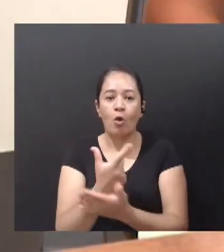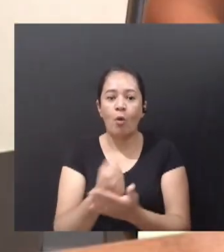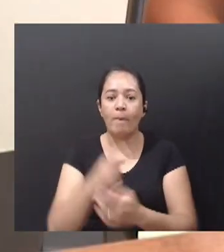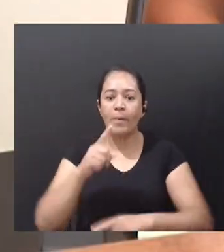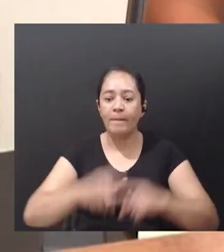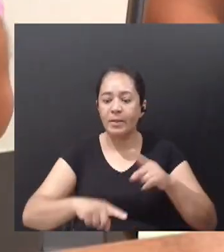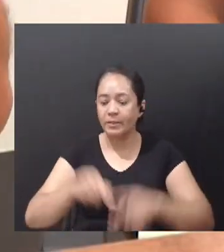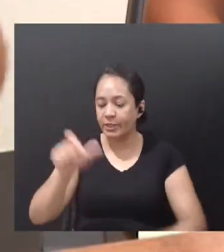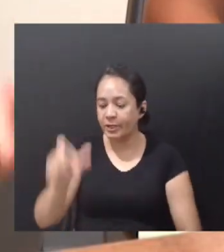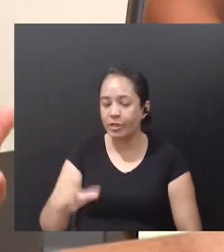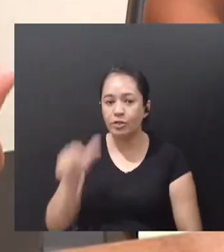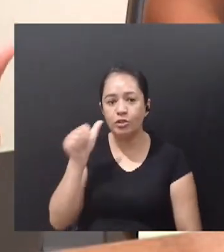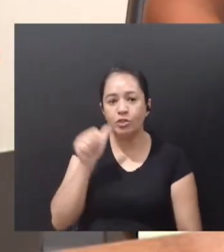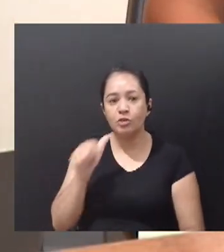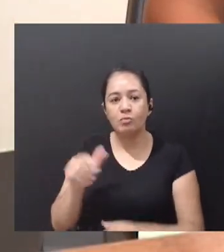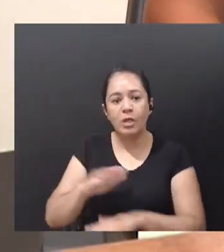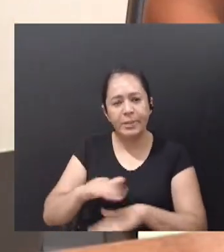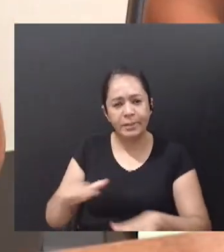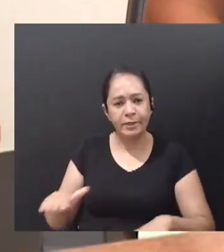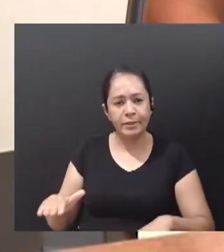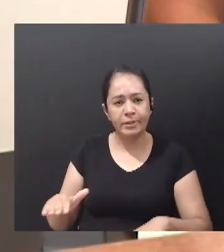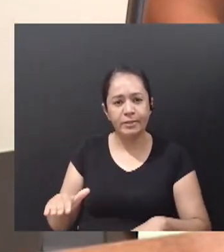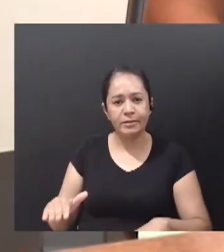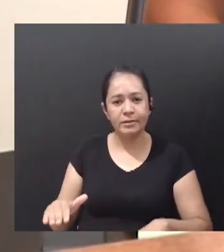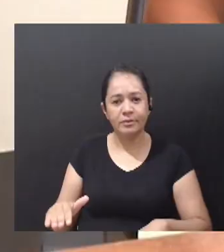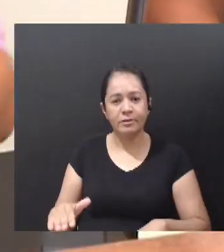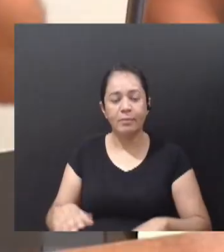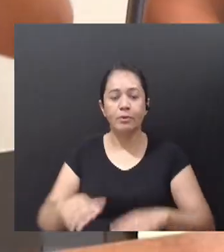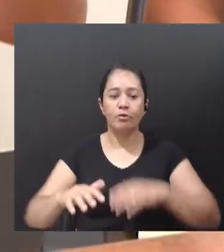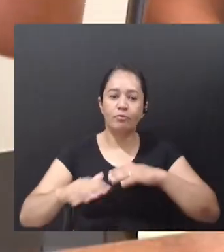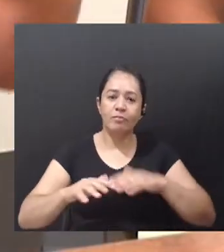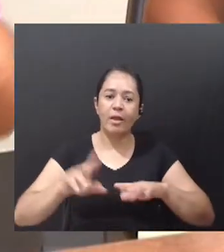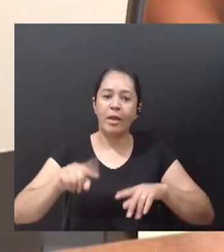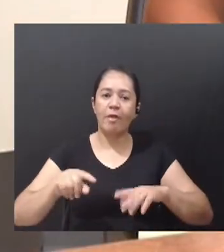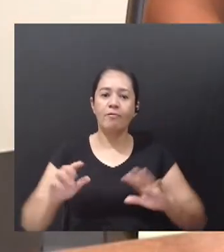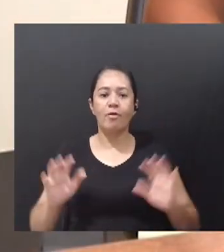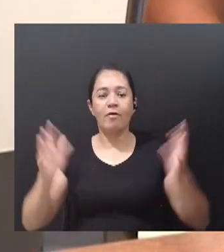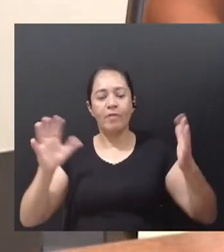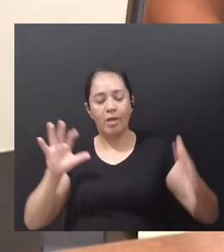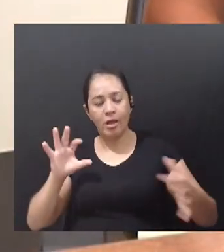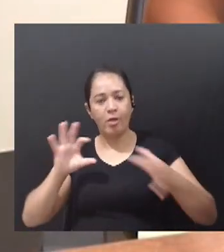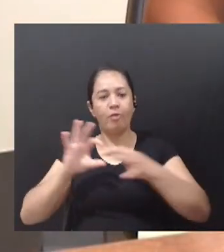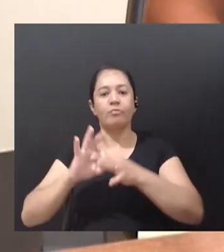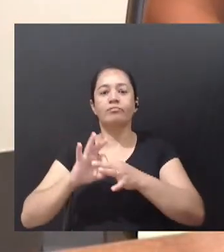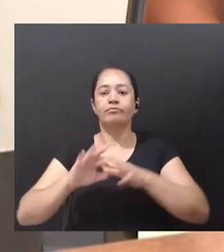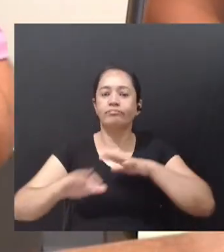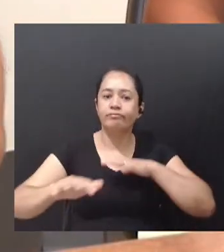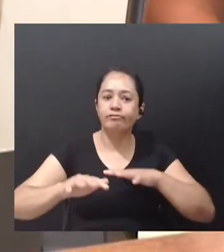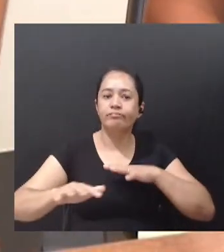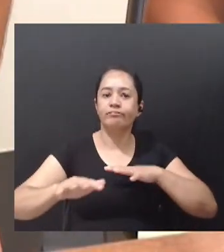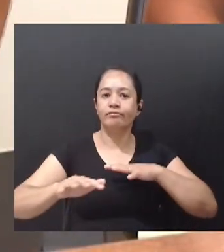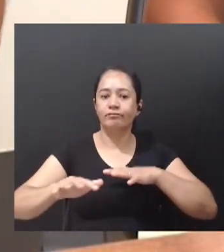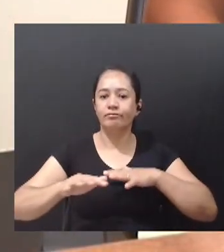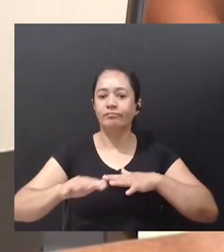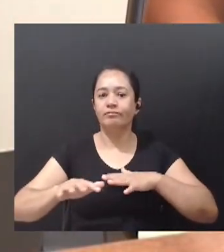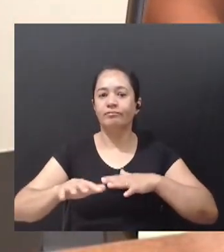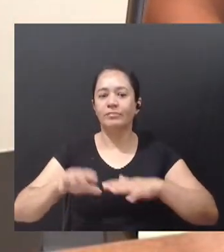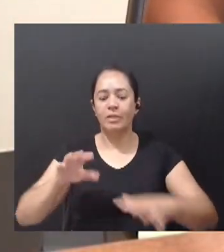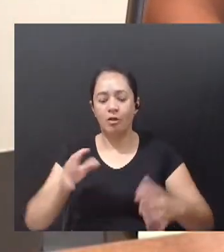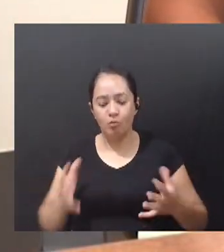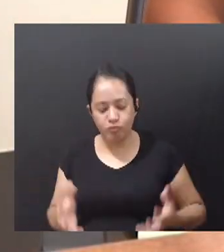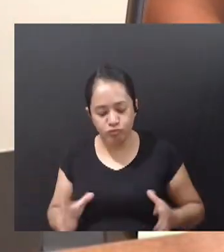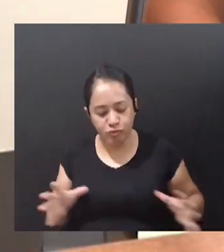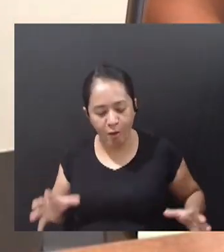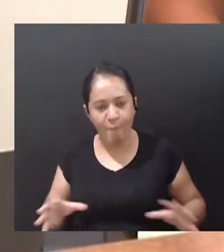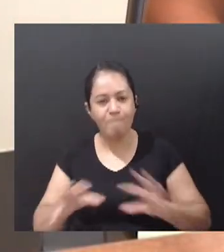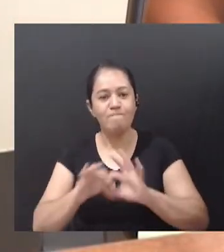escola. Então, o hip hop é diversão, hip hop é união, o hip hop é esse mutirão, é essa parada